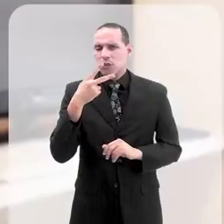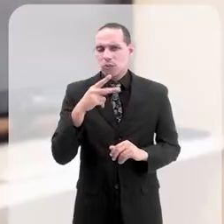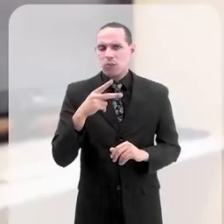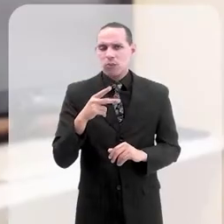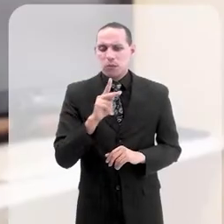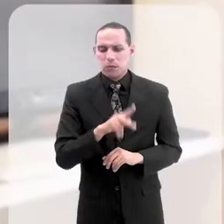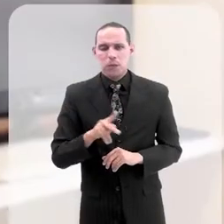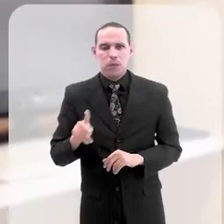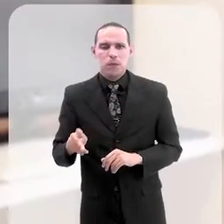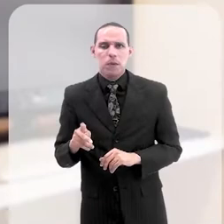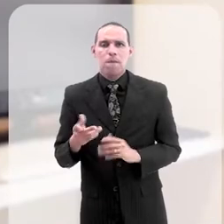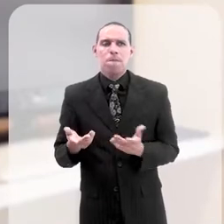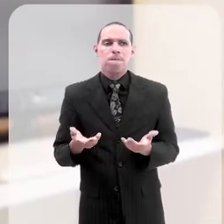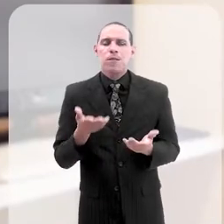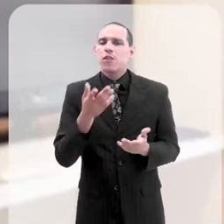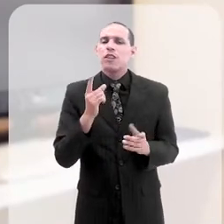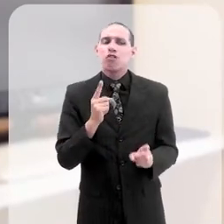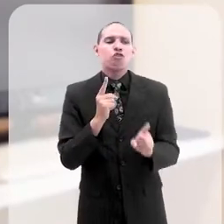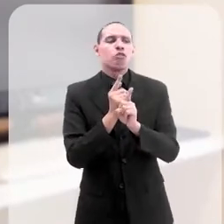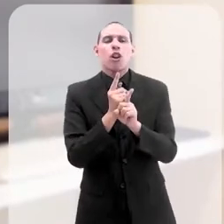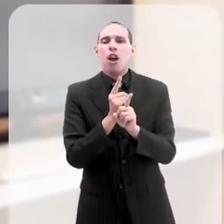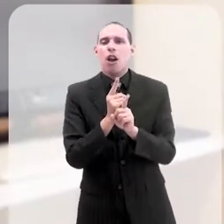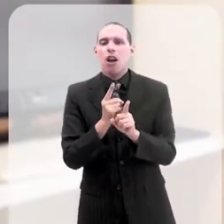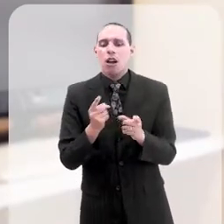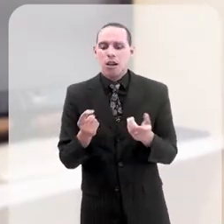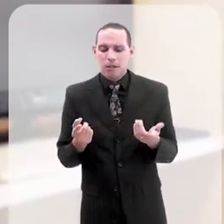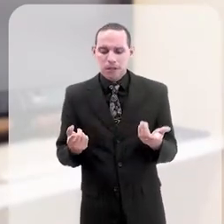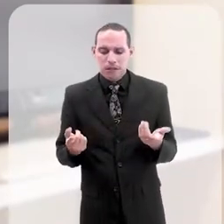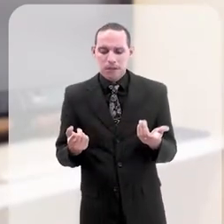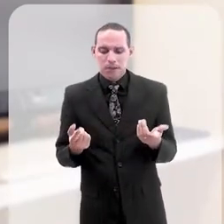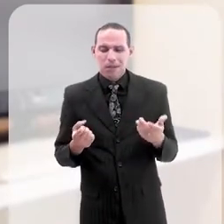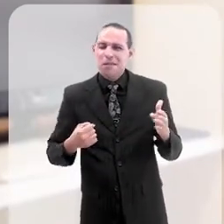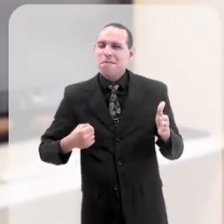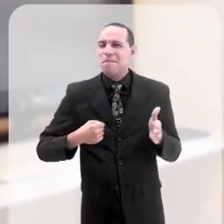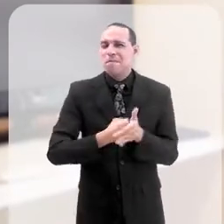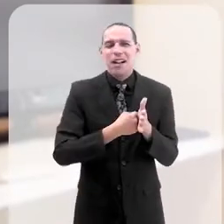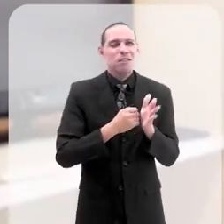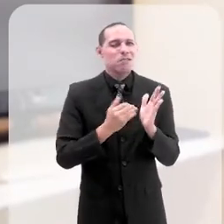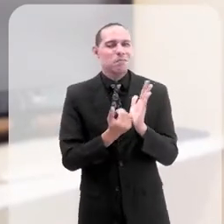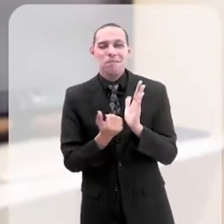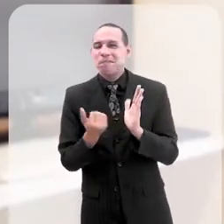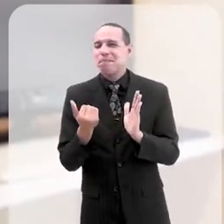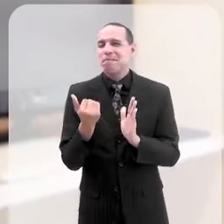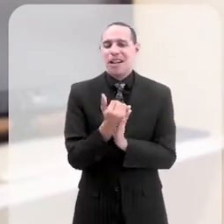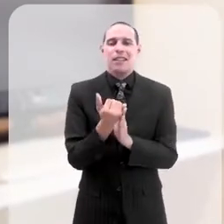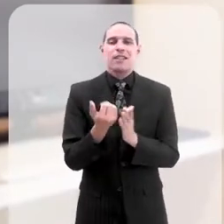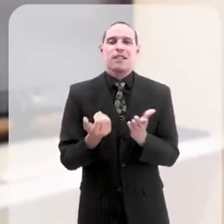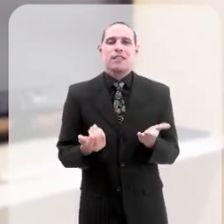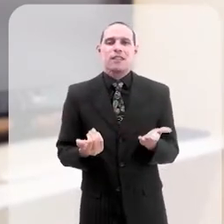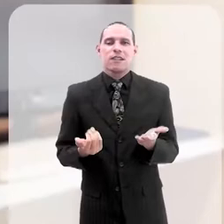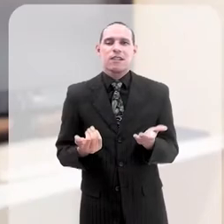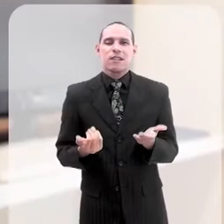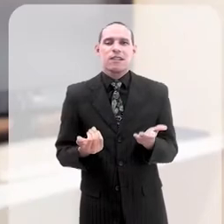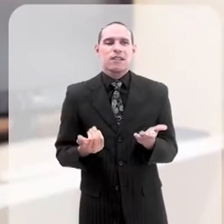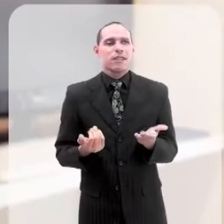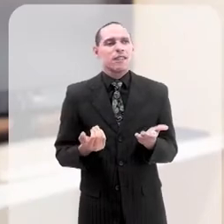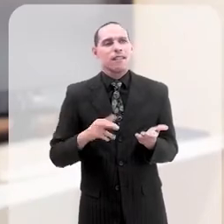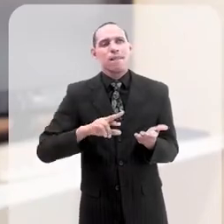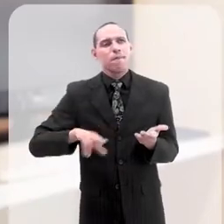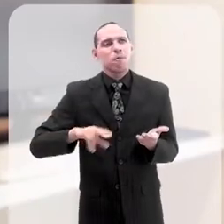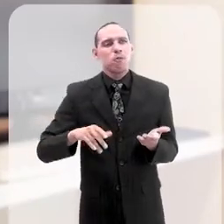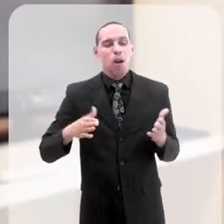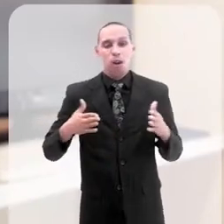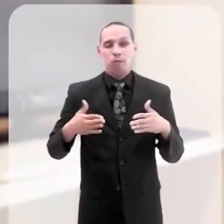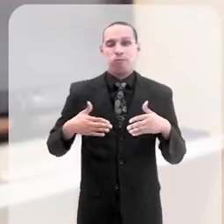qual foi a descoberta assim que mais impactou? Não digo nem que mais surpreendeu, mas assim,